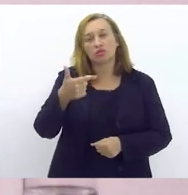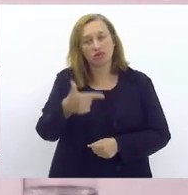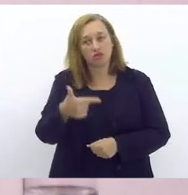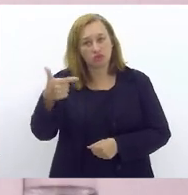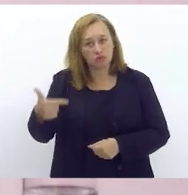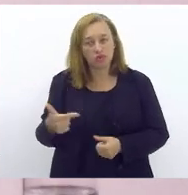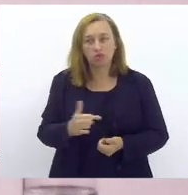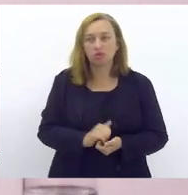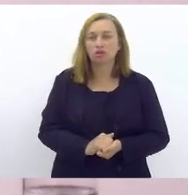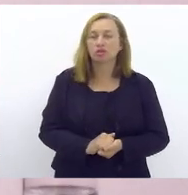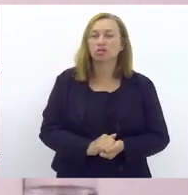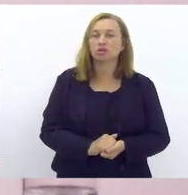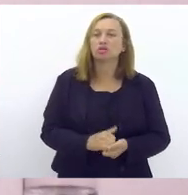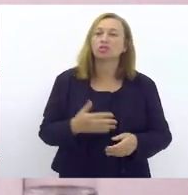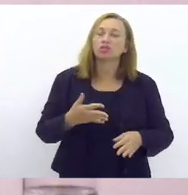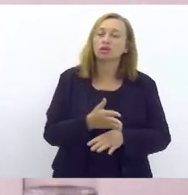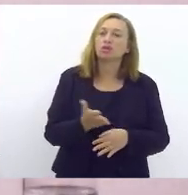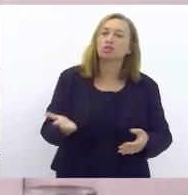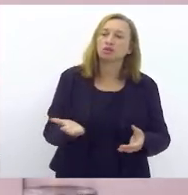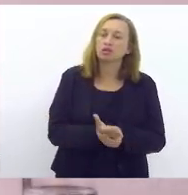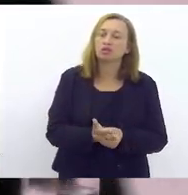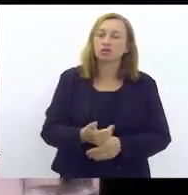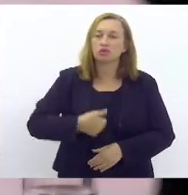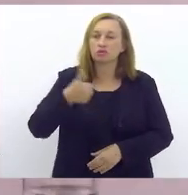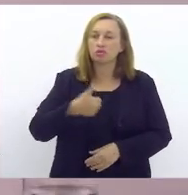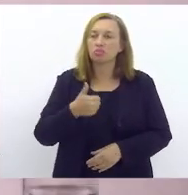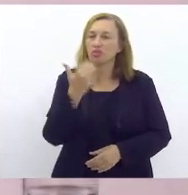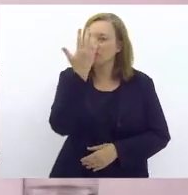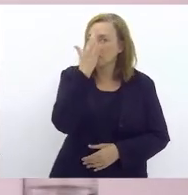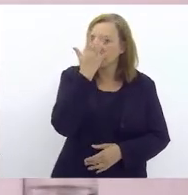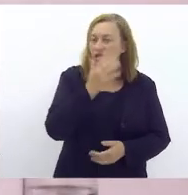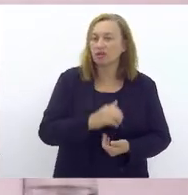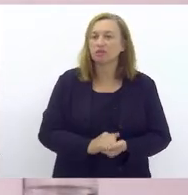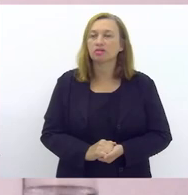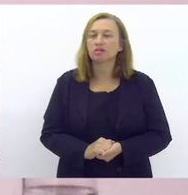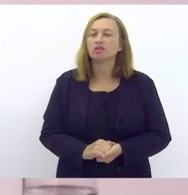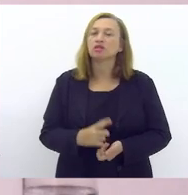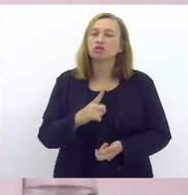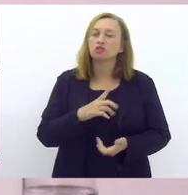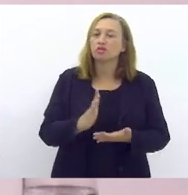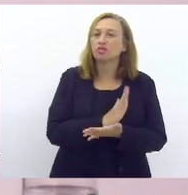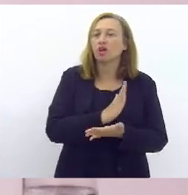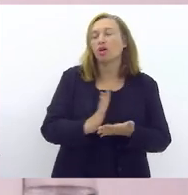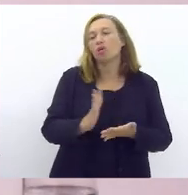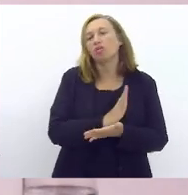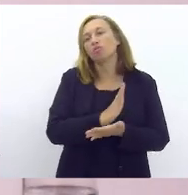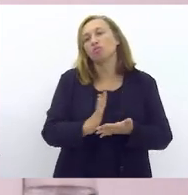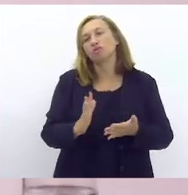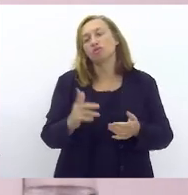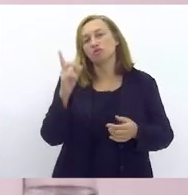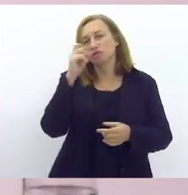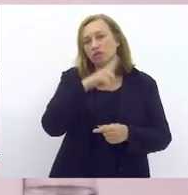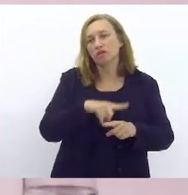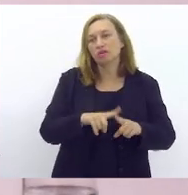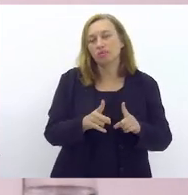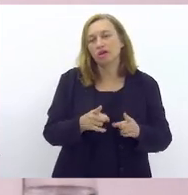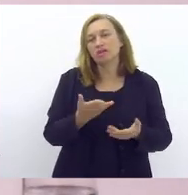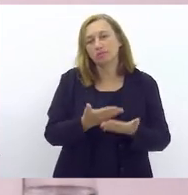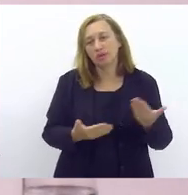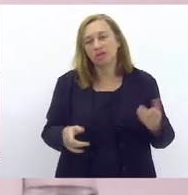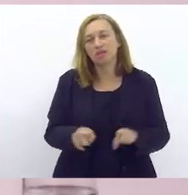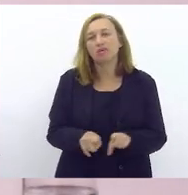2022. Entrei com as primeiras ações a partir de fevereiro. Tivemos alguns êxitos, mas muitas derrotas